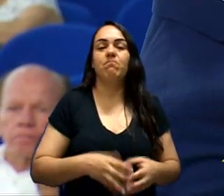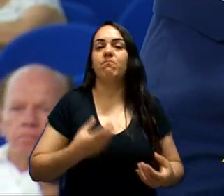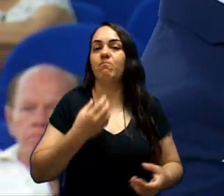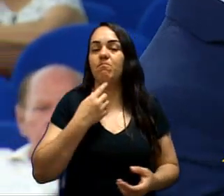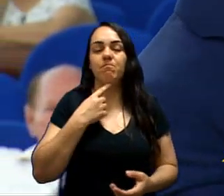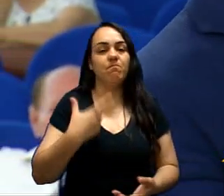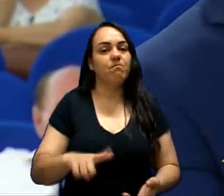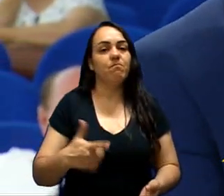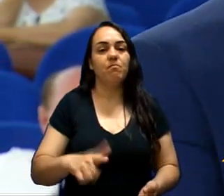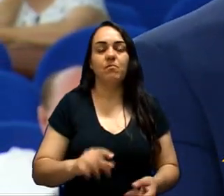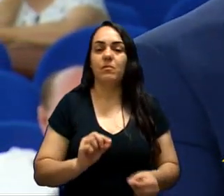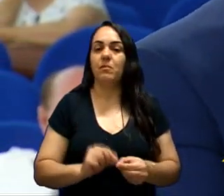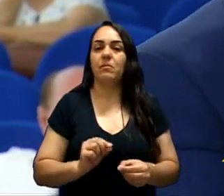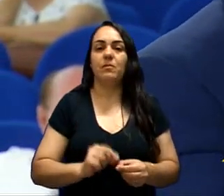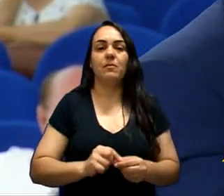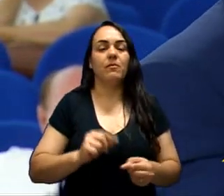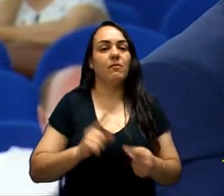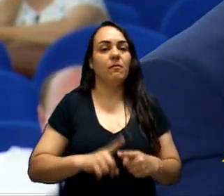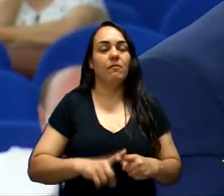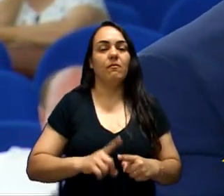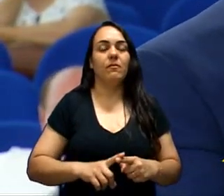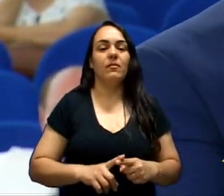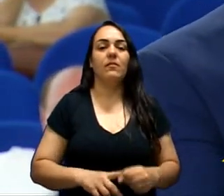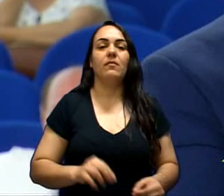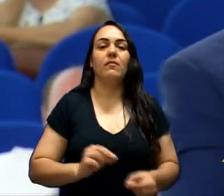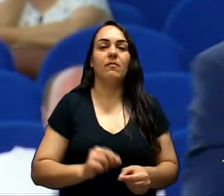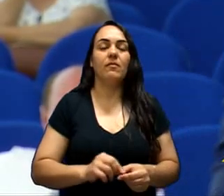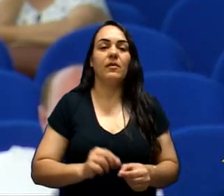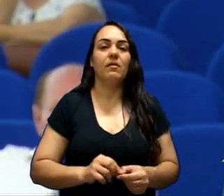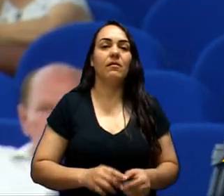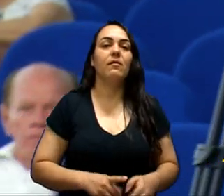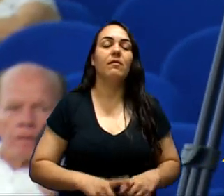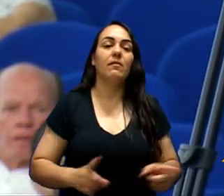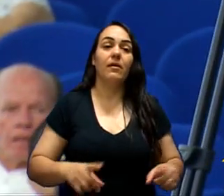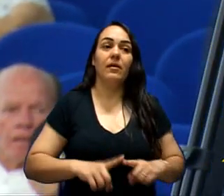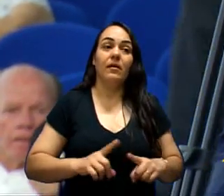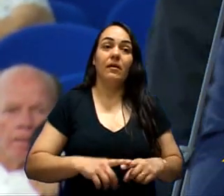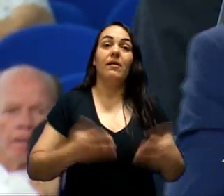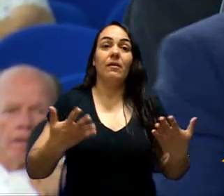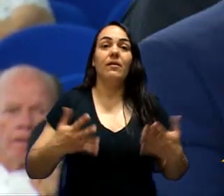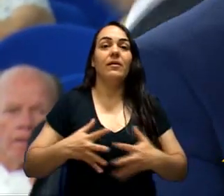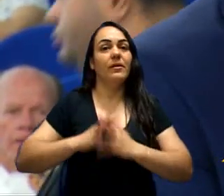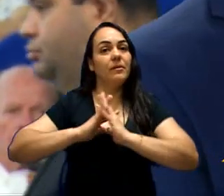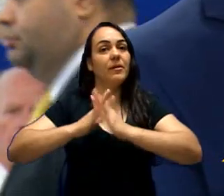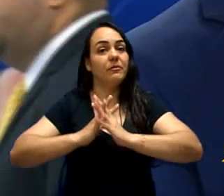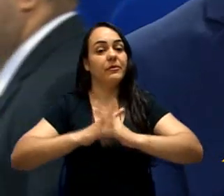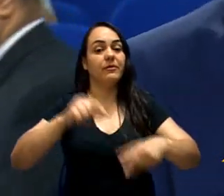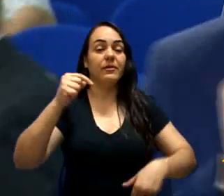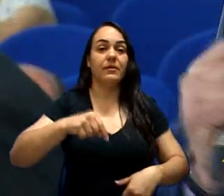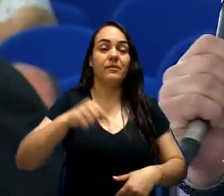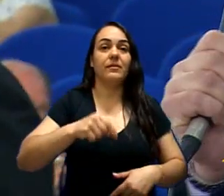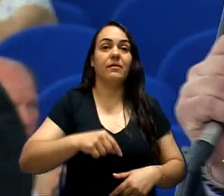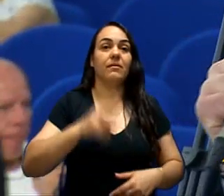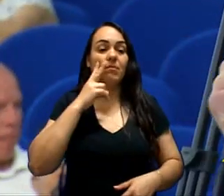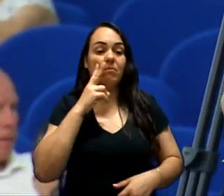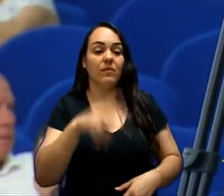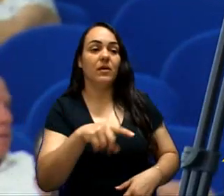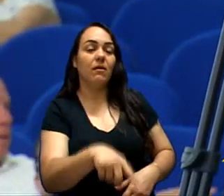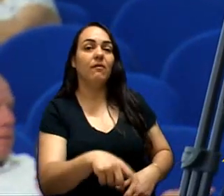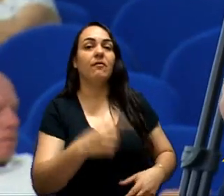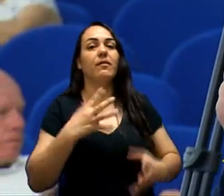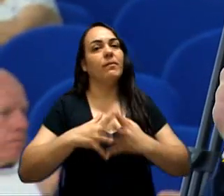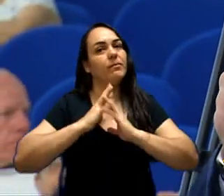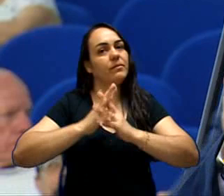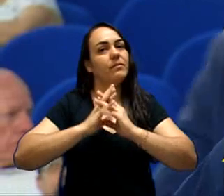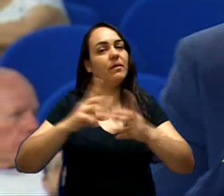desnecessário. O carnaval já está implantado aqui hoje na Câmara. Mas enfim. Olha como seria interessante se as pessoas estivessem aqui para ver.